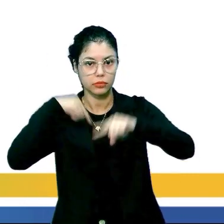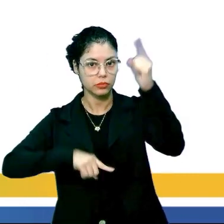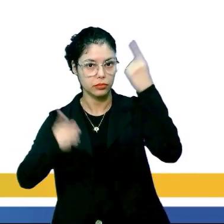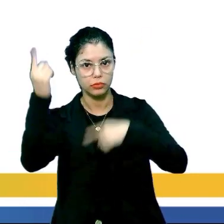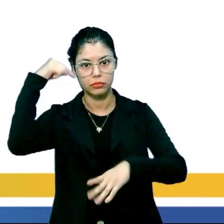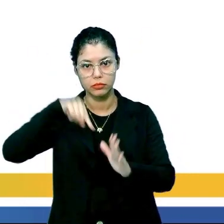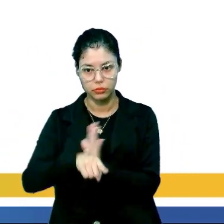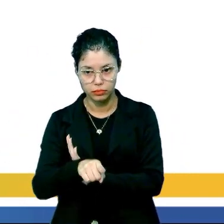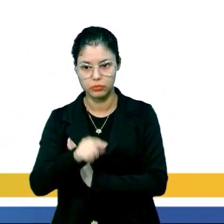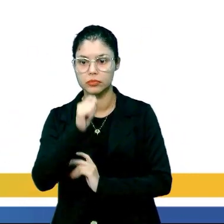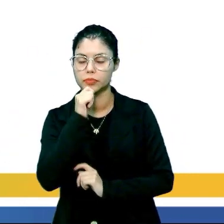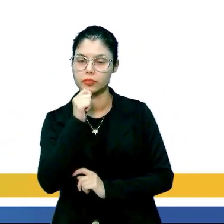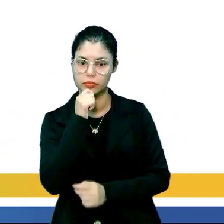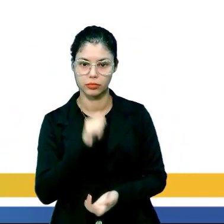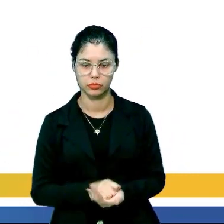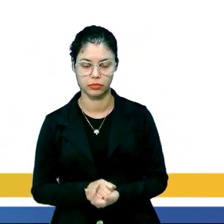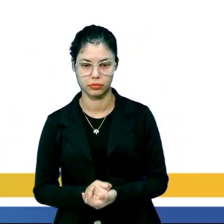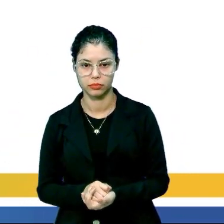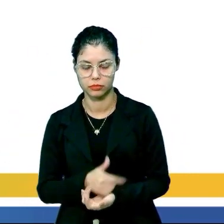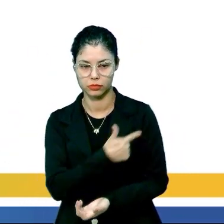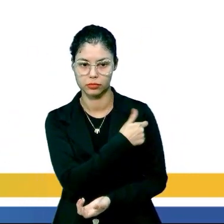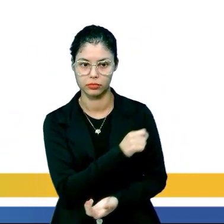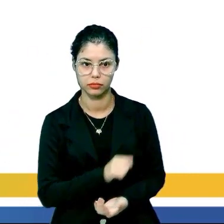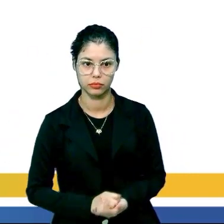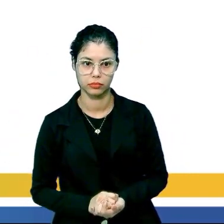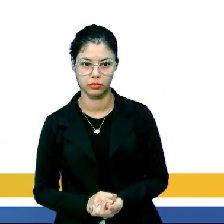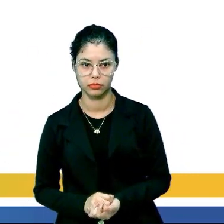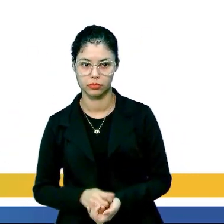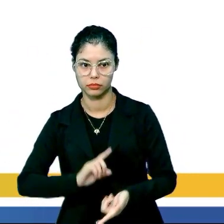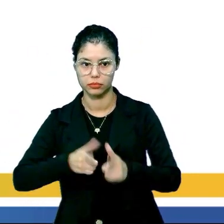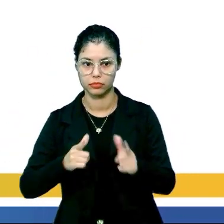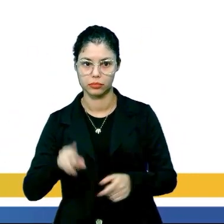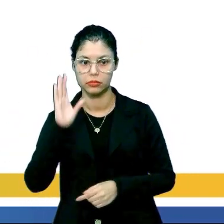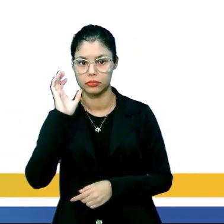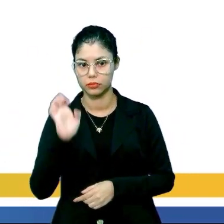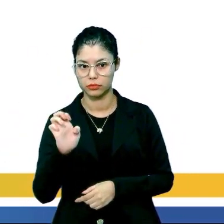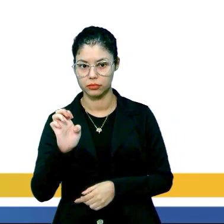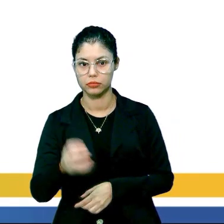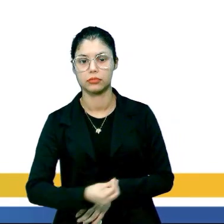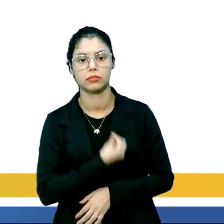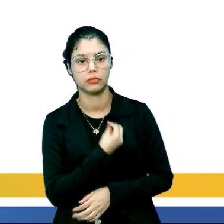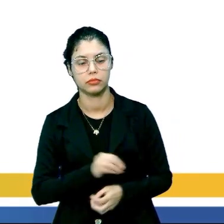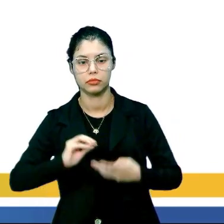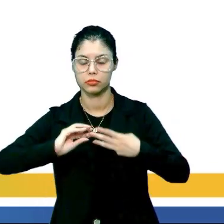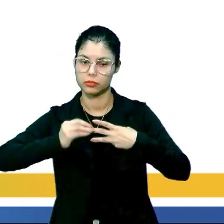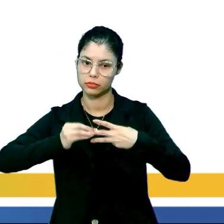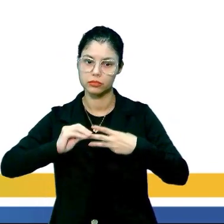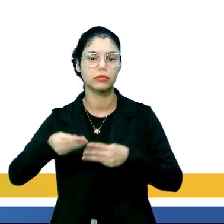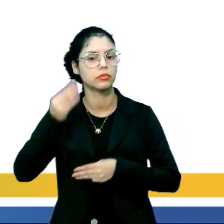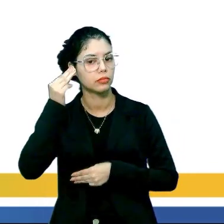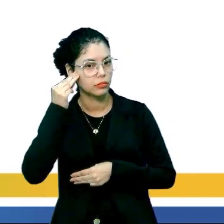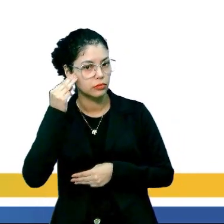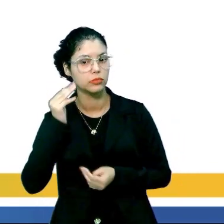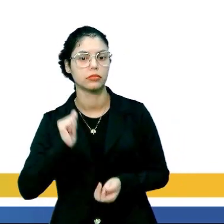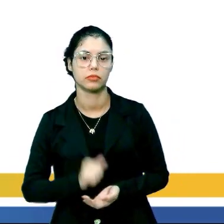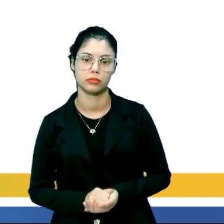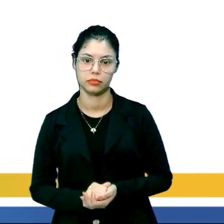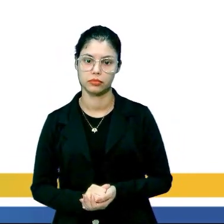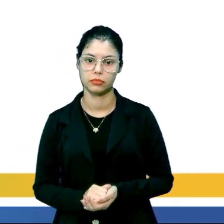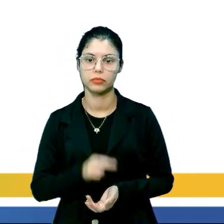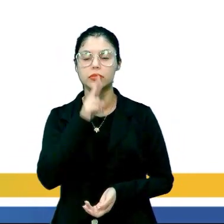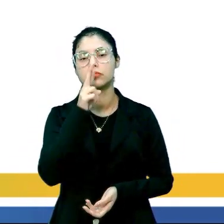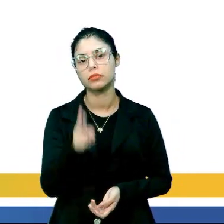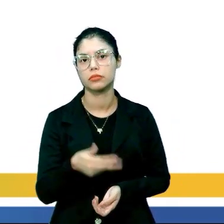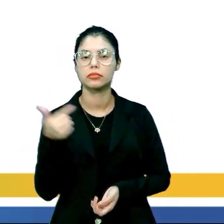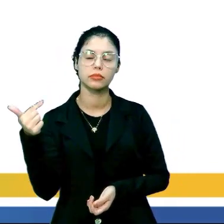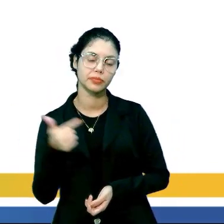imunológico vai agir com essa vacina? É a alternativa Né, pessoal? Presença de células de memória